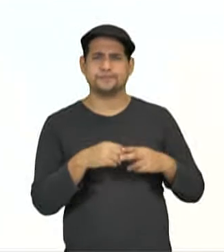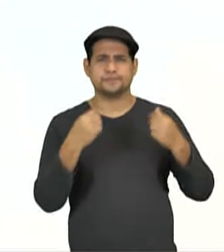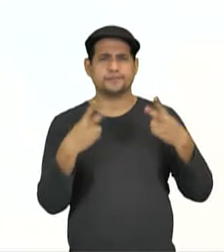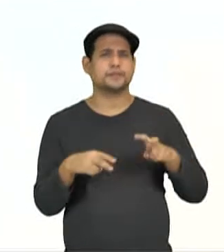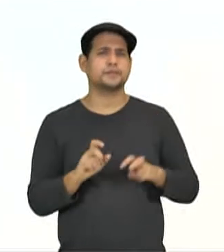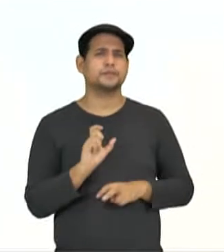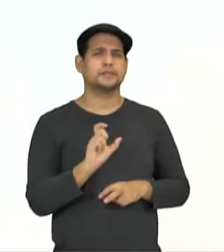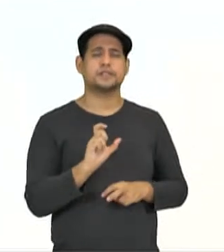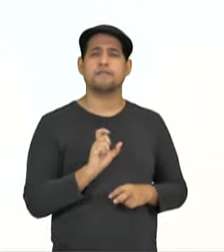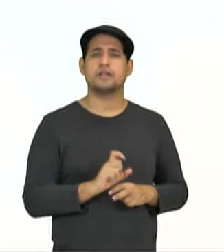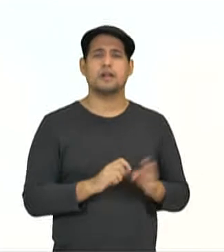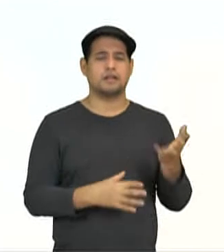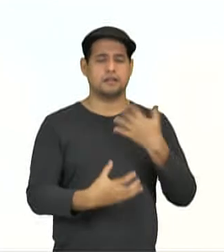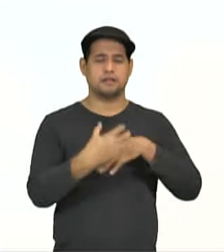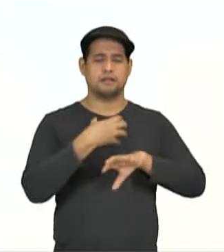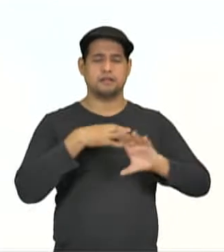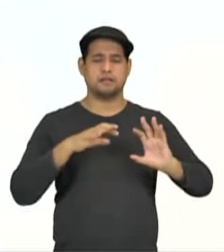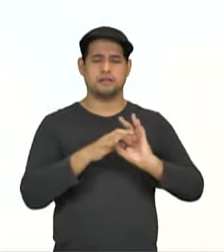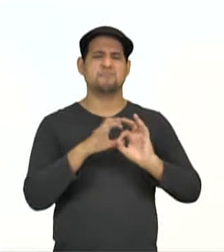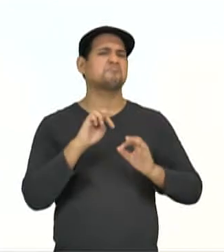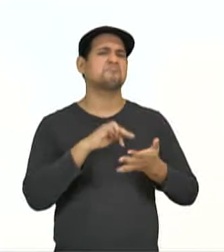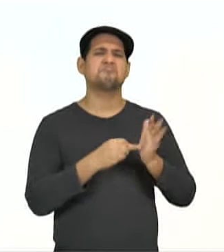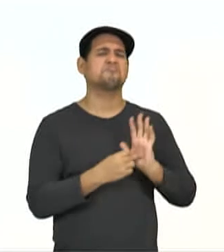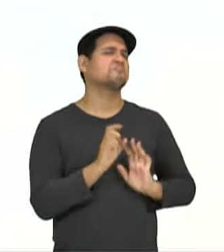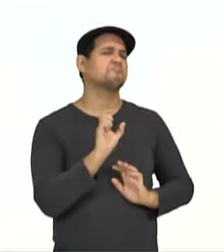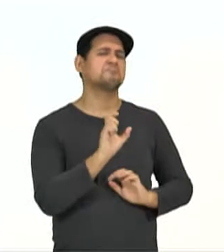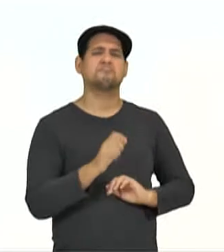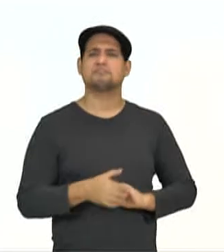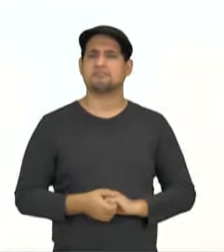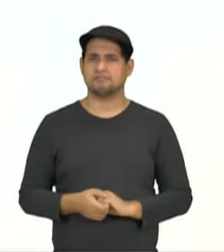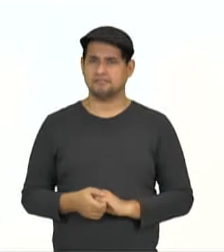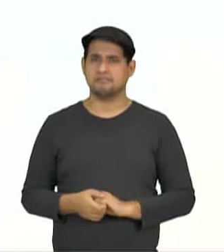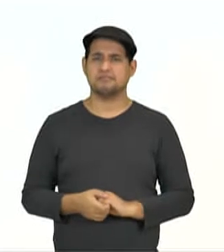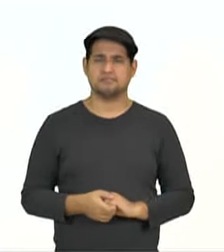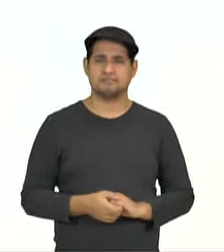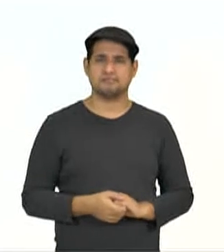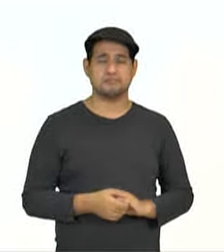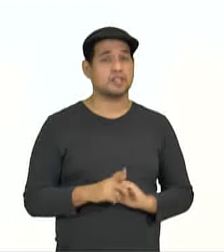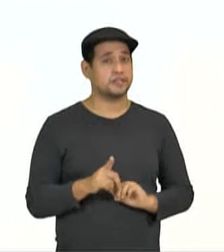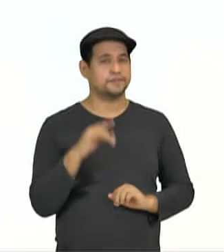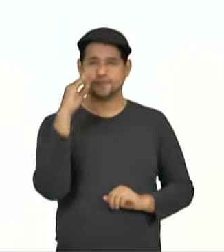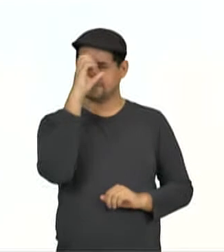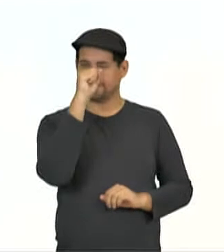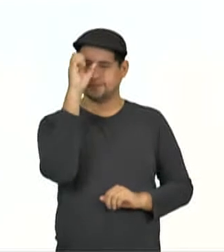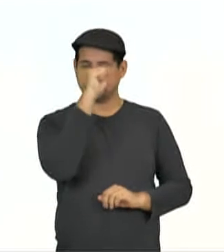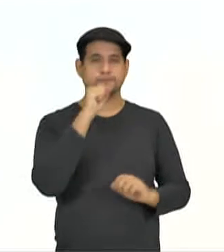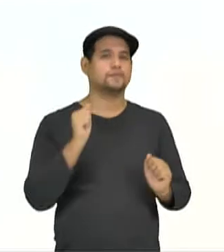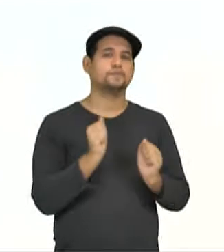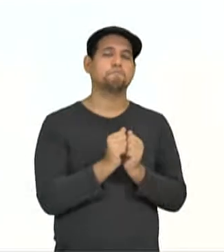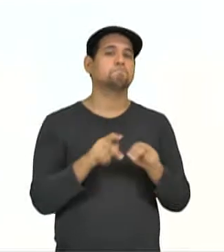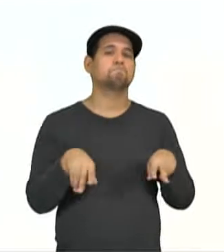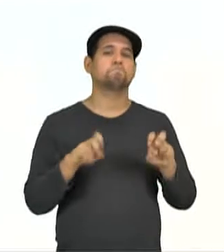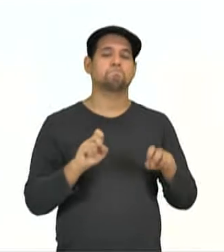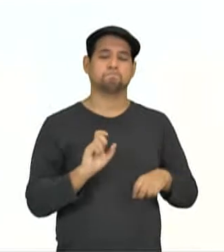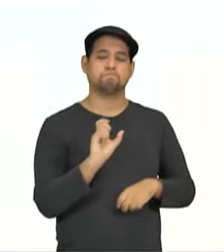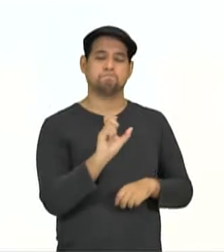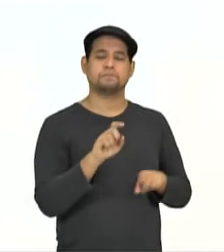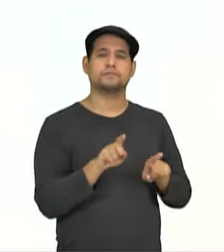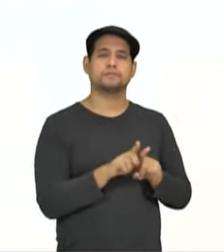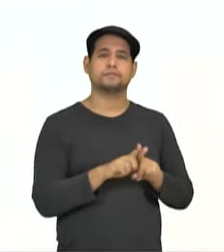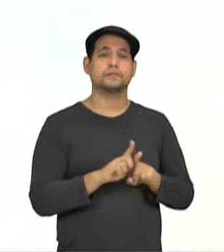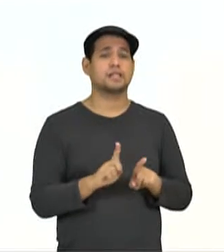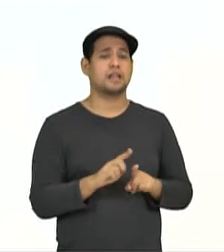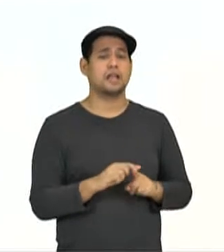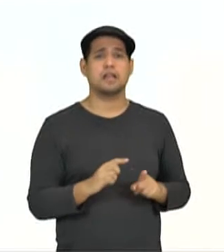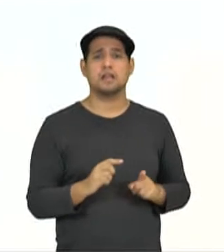falar na palavra resiliência? O que será que essa palavra significa, né? Vamos aprender juntos sobre essa palavra e o quanto